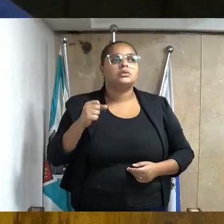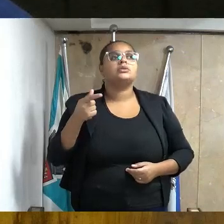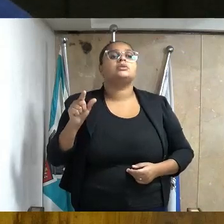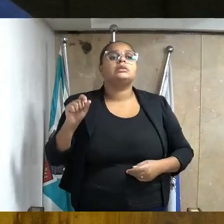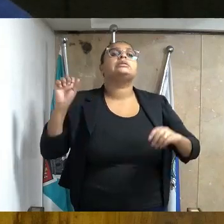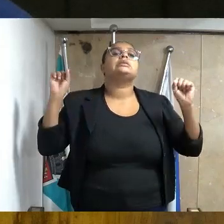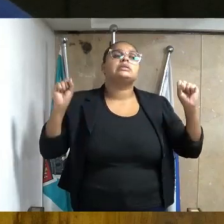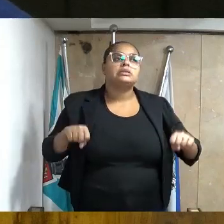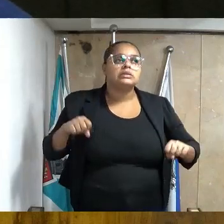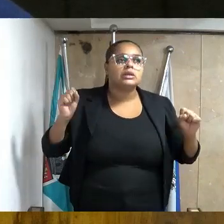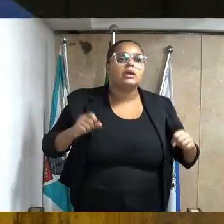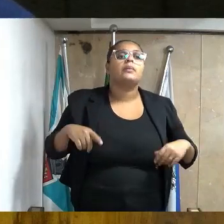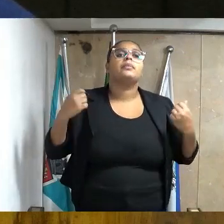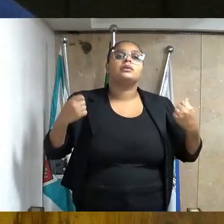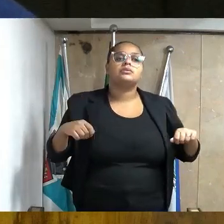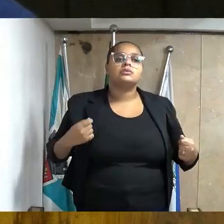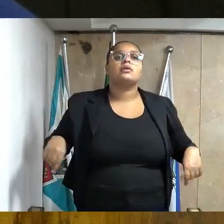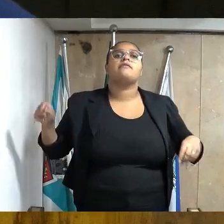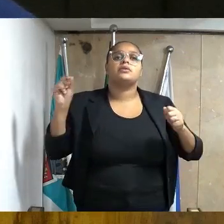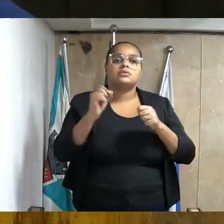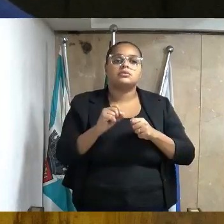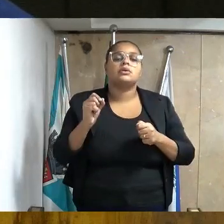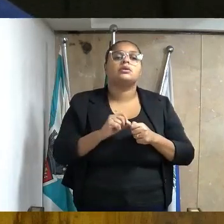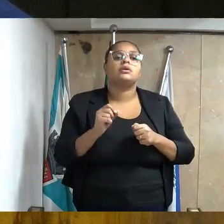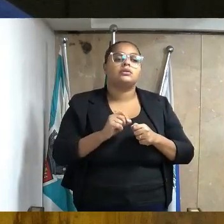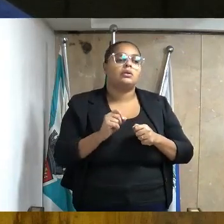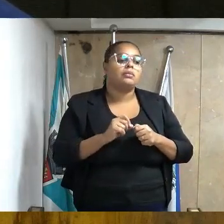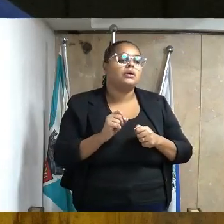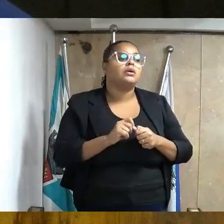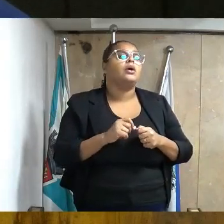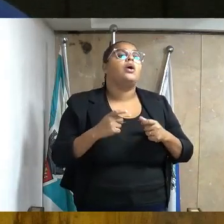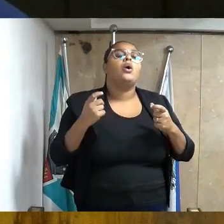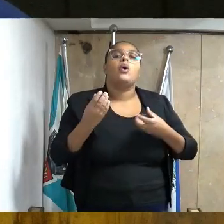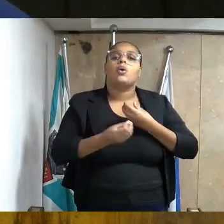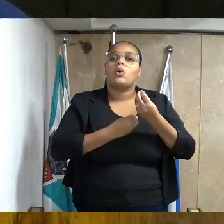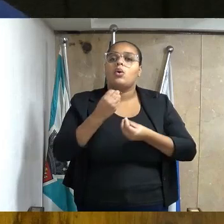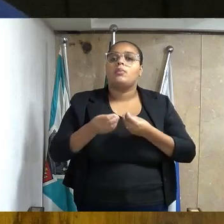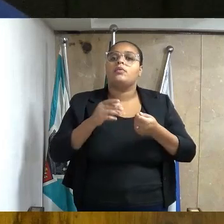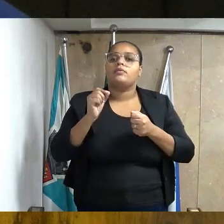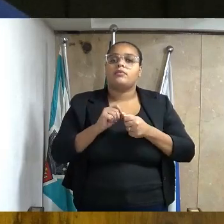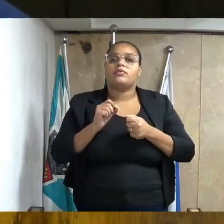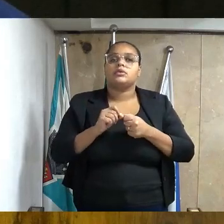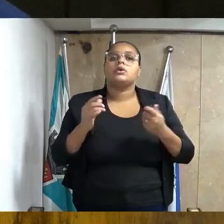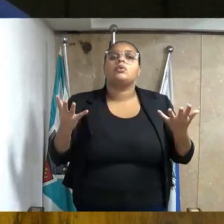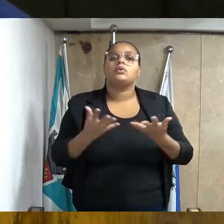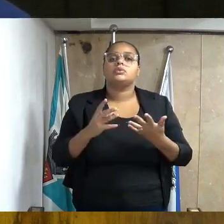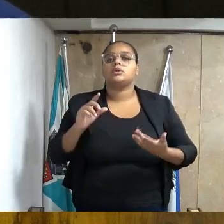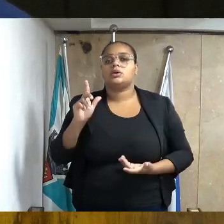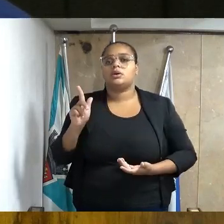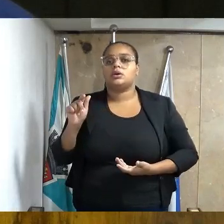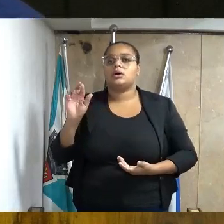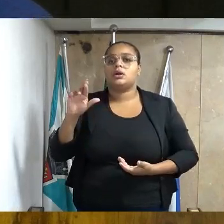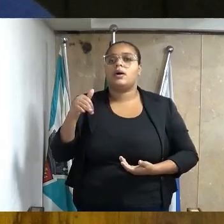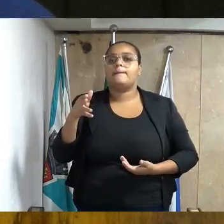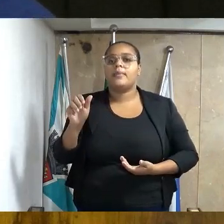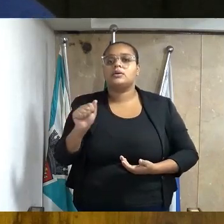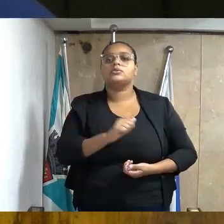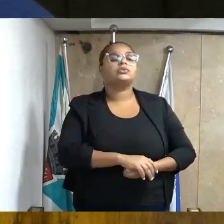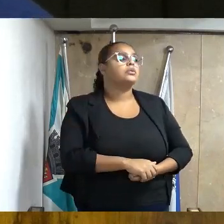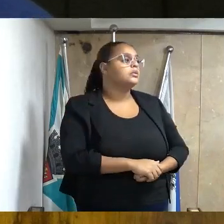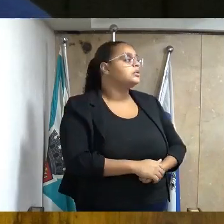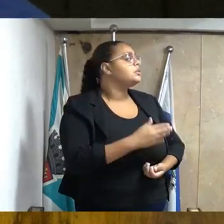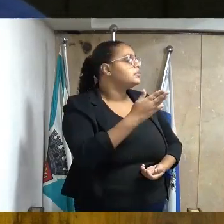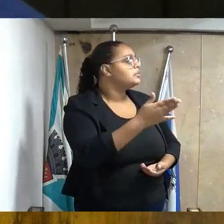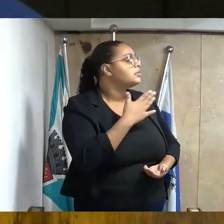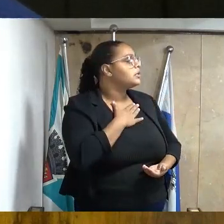temos que fazer também, como já foi feito hoje, lá no bairro do Gramacho, o Maio Amarelo. E